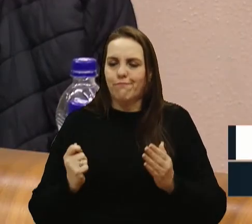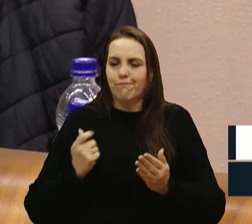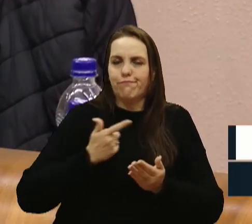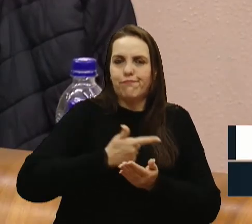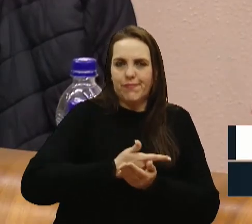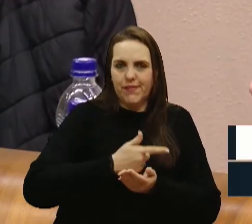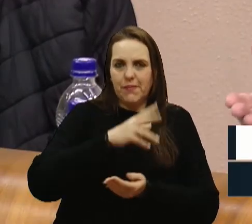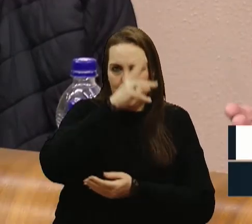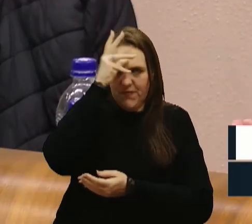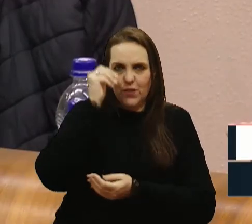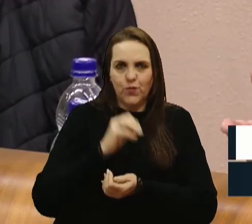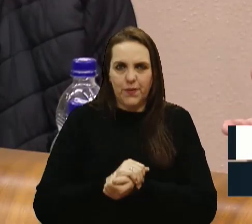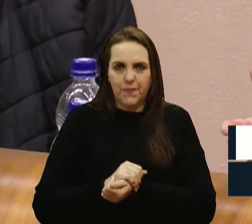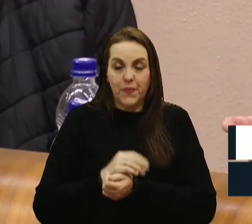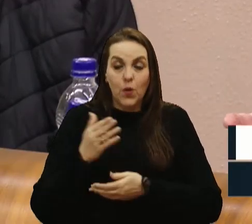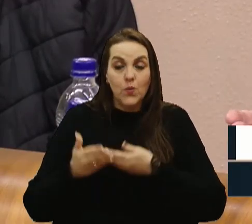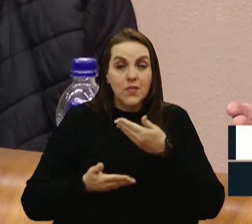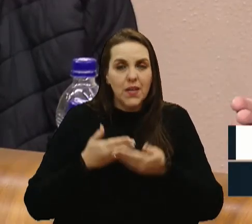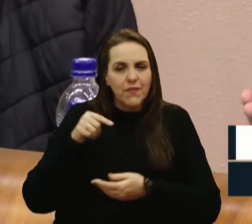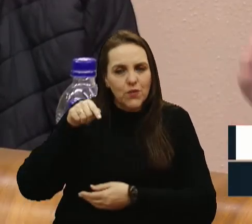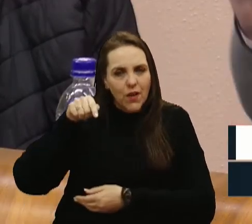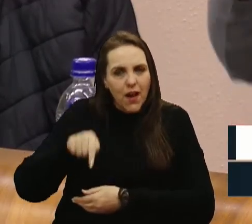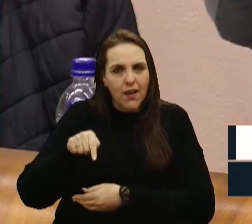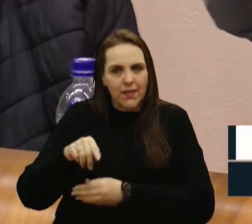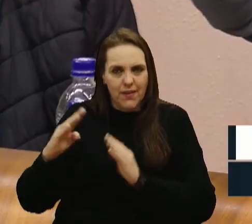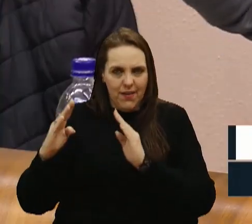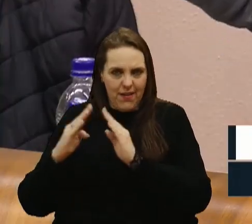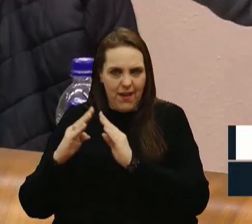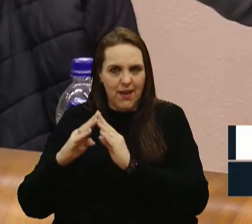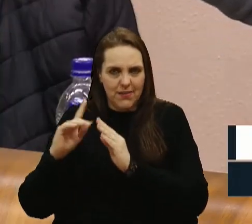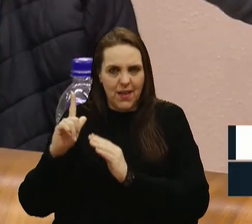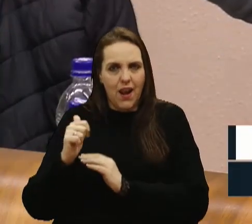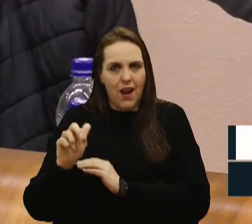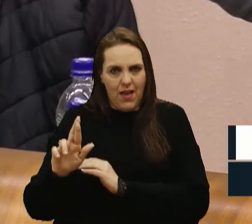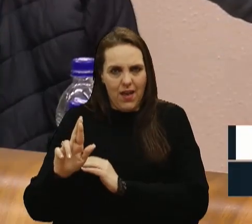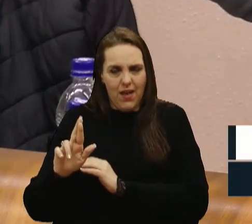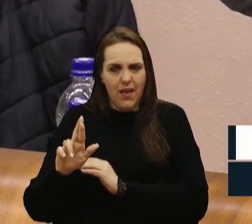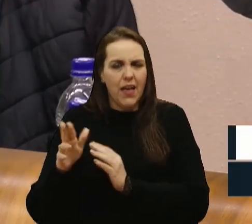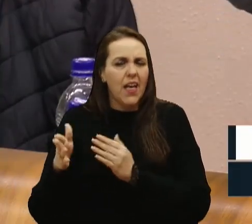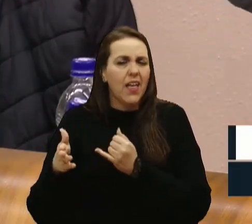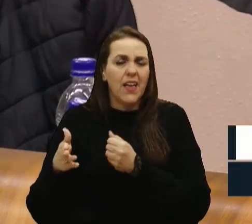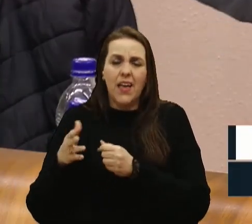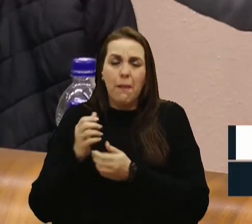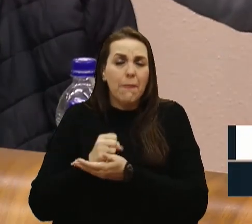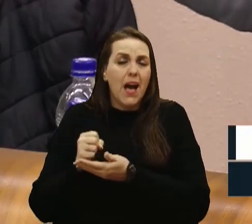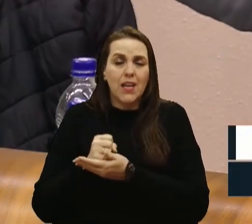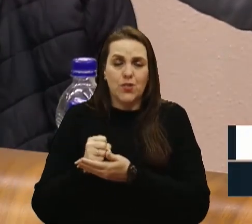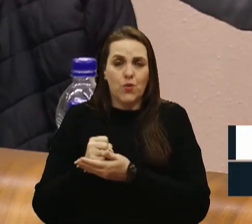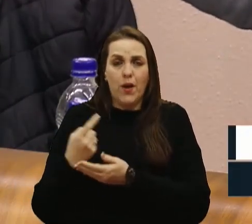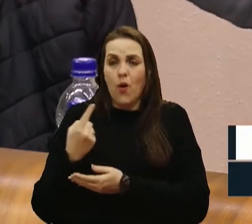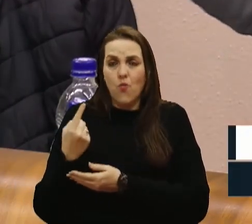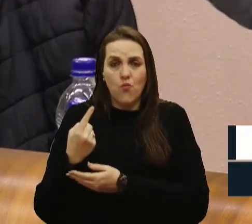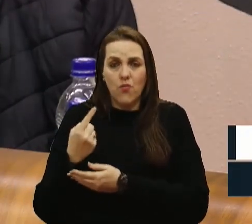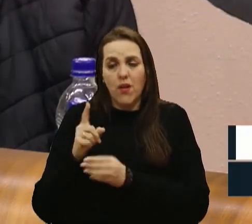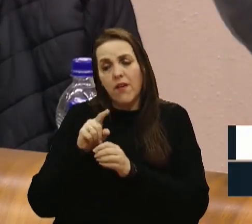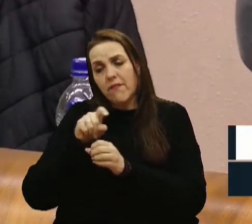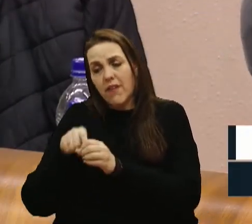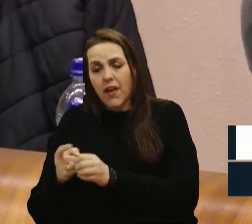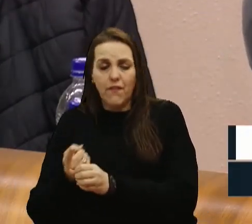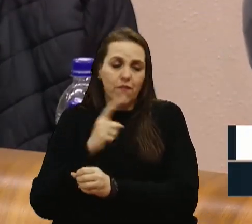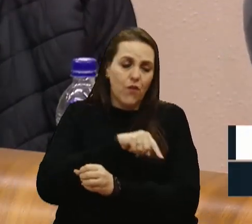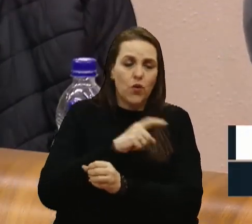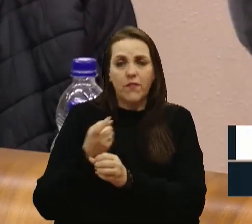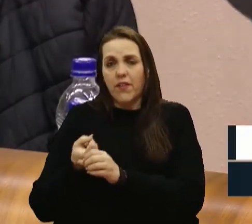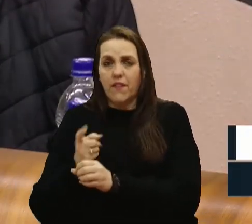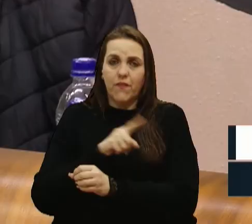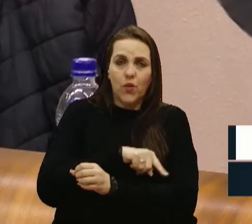O serviço de convivência e fortalecimento de vínculo é para grau 1. Porque as pessoas voltam para casa. Agora, já no